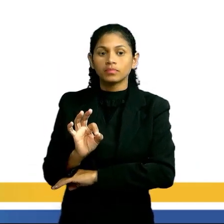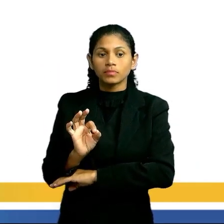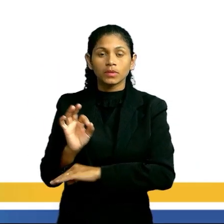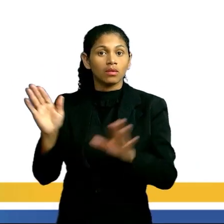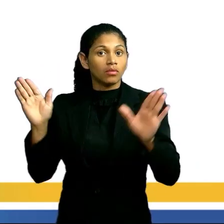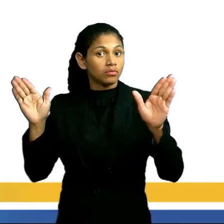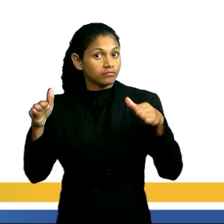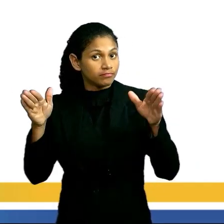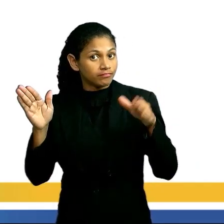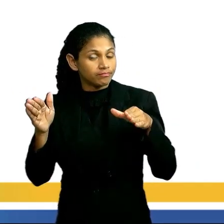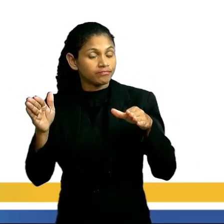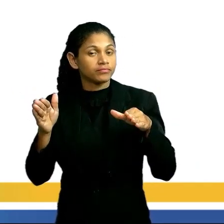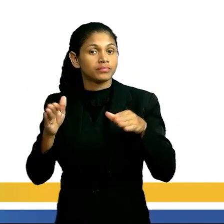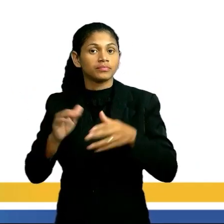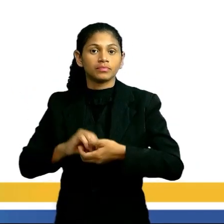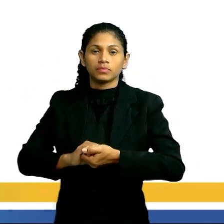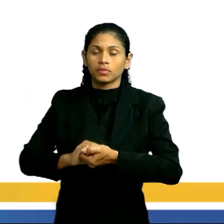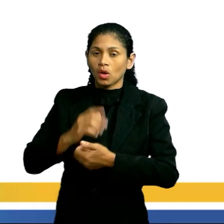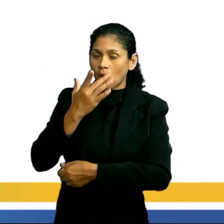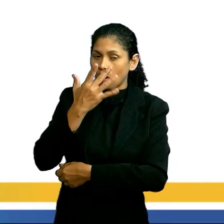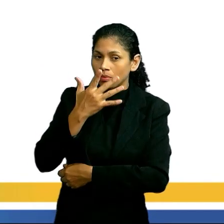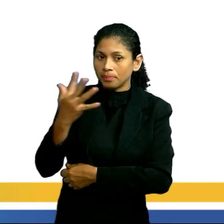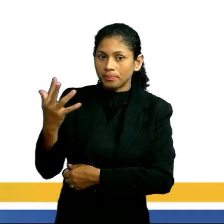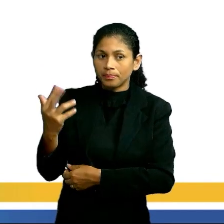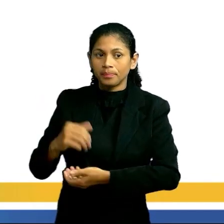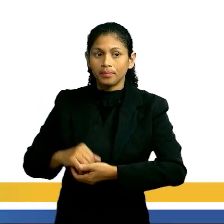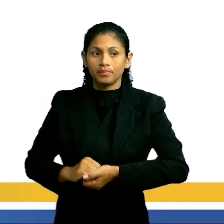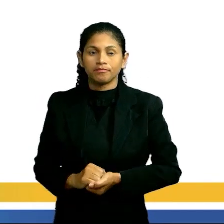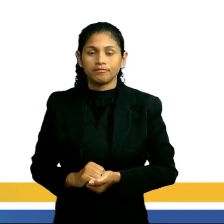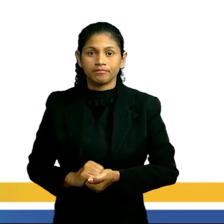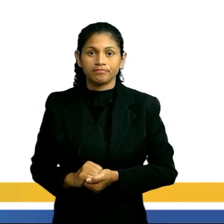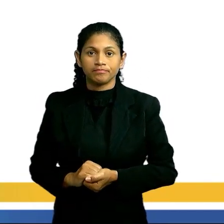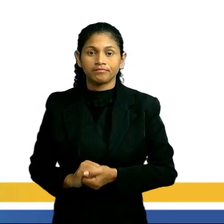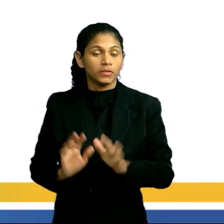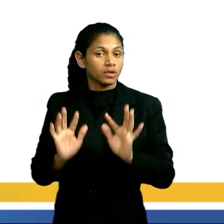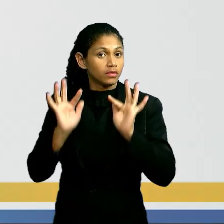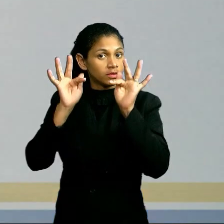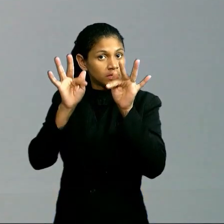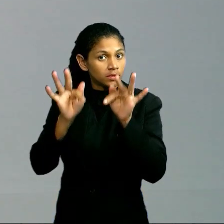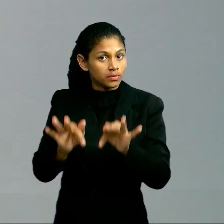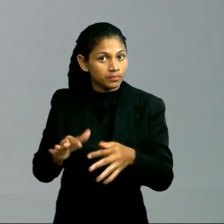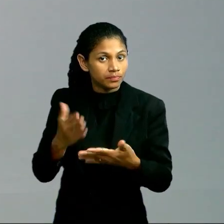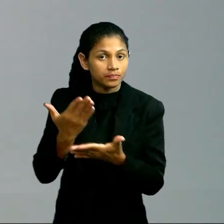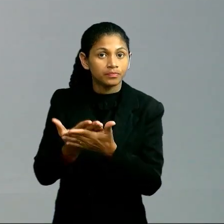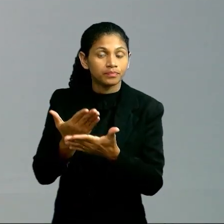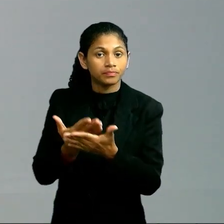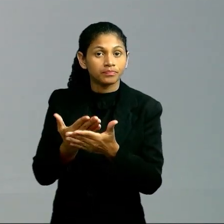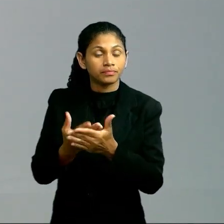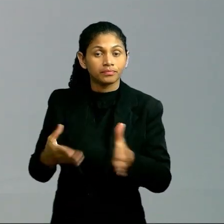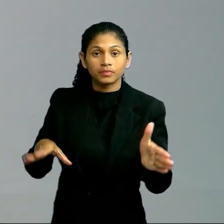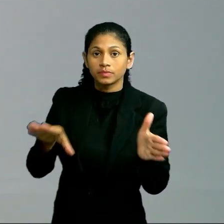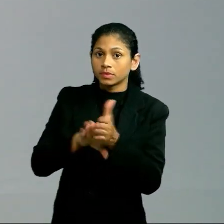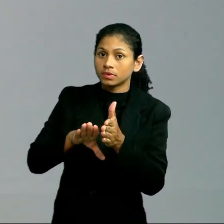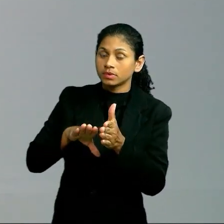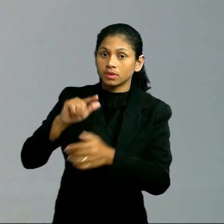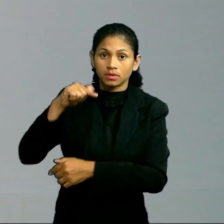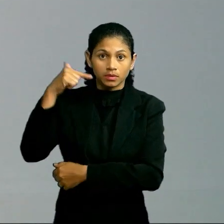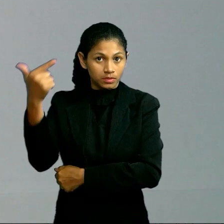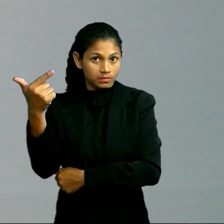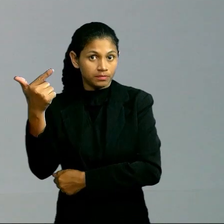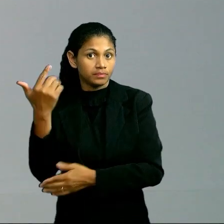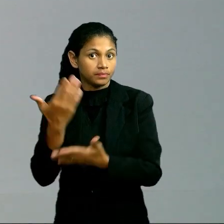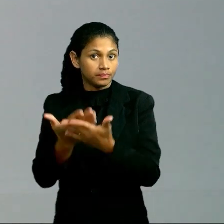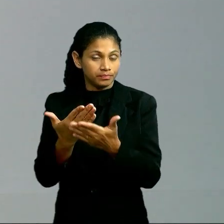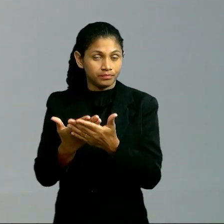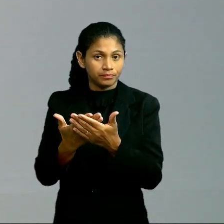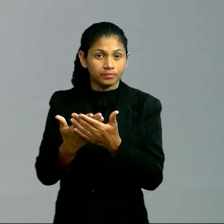vestigiais. Ok? Pessoal, ficamos por aqui. Até a próxima.